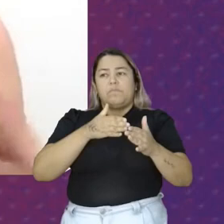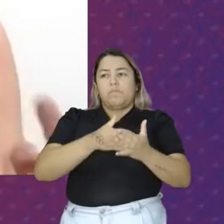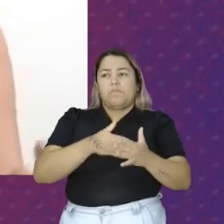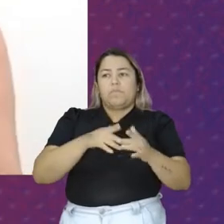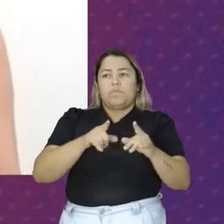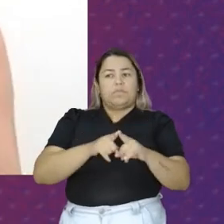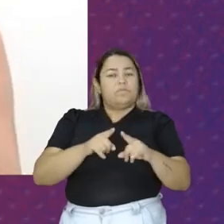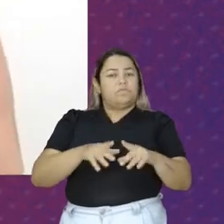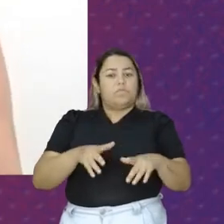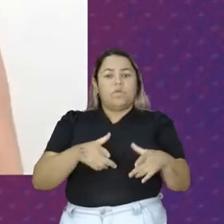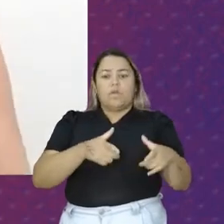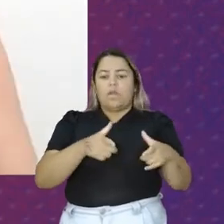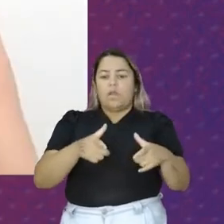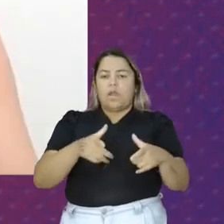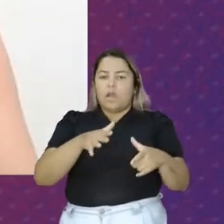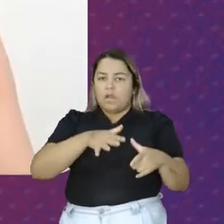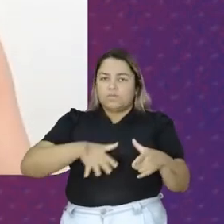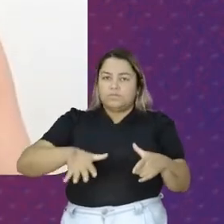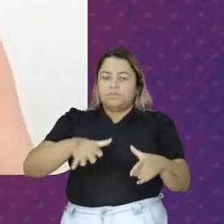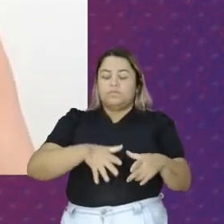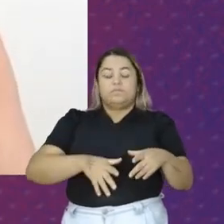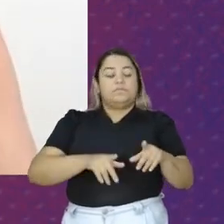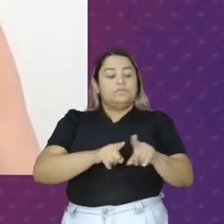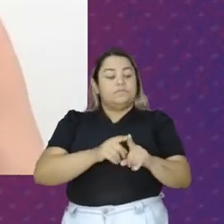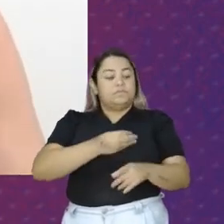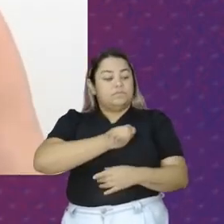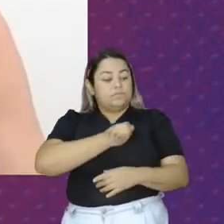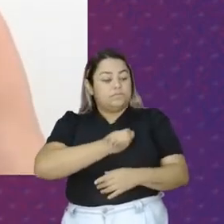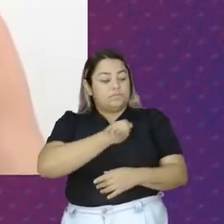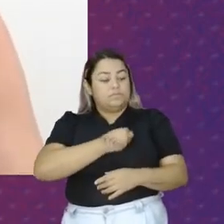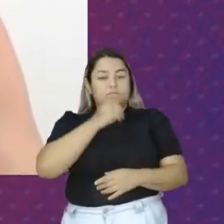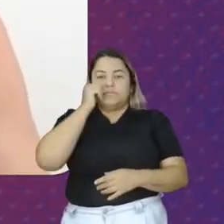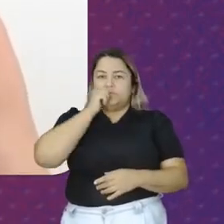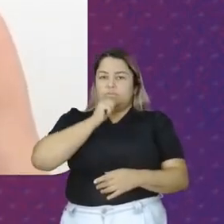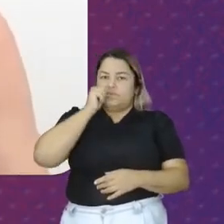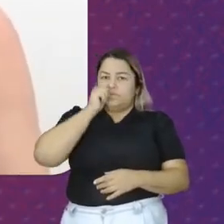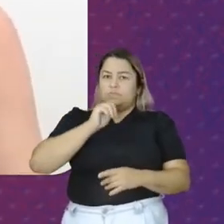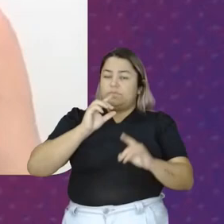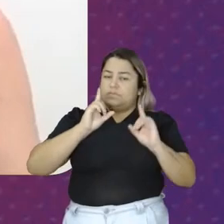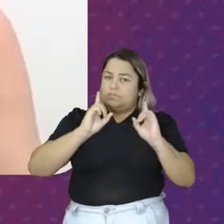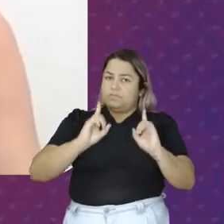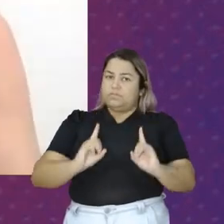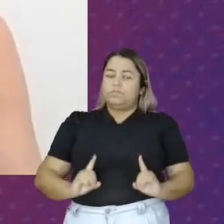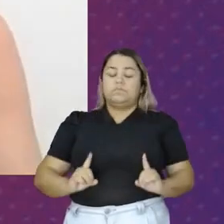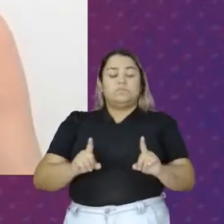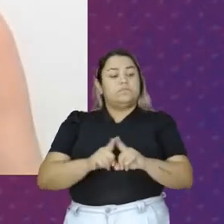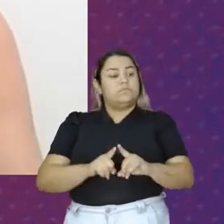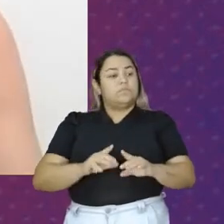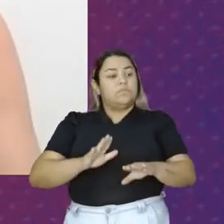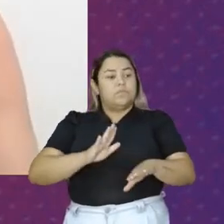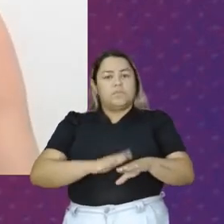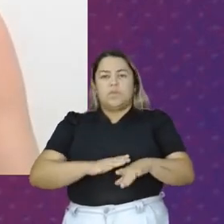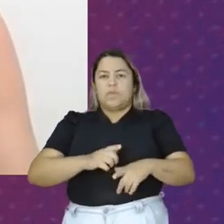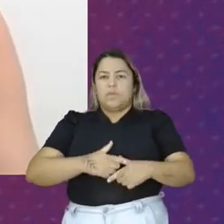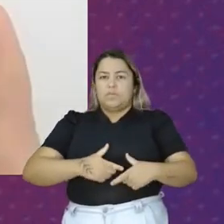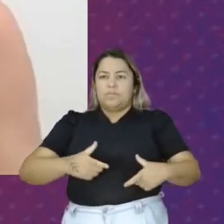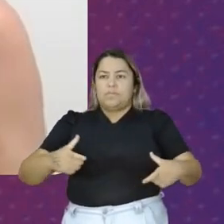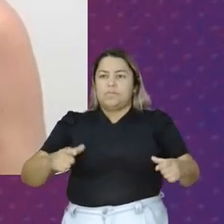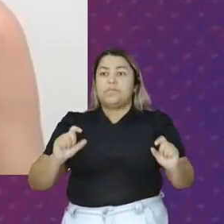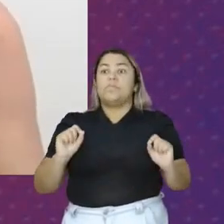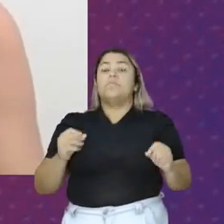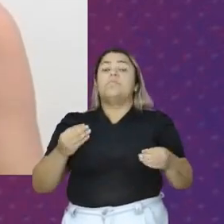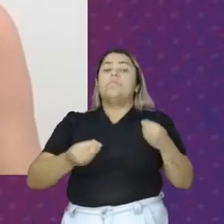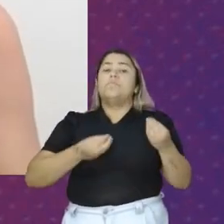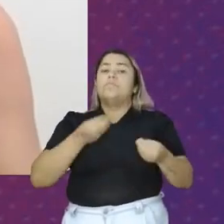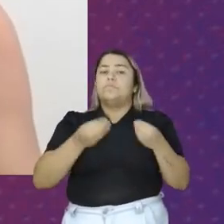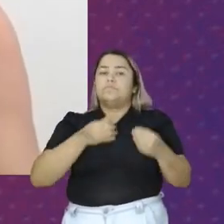âmbito geral, quando nós falamos da participação da mulher. E da mulher com deficiência, esse financiamento teria que ser maior, porque como que uma